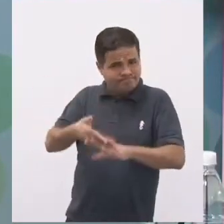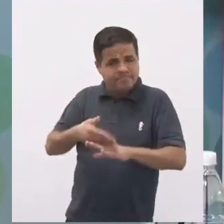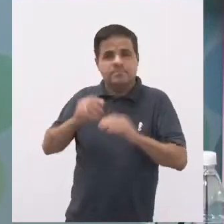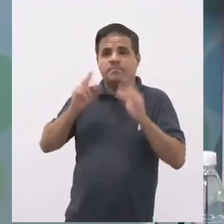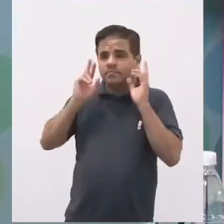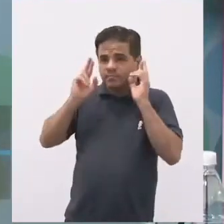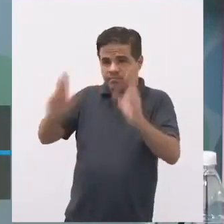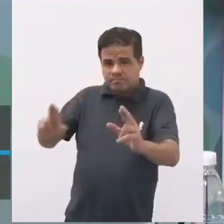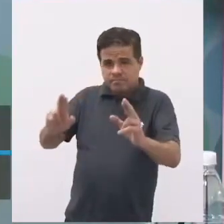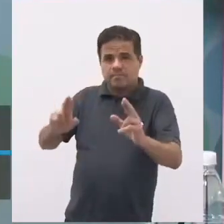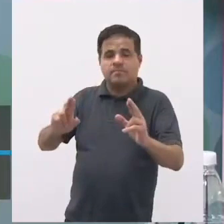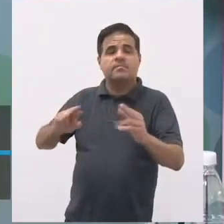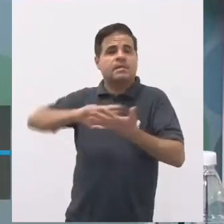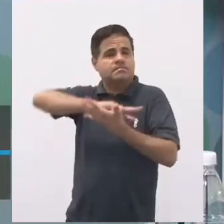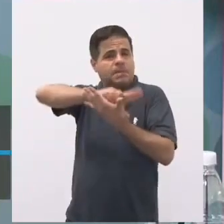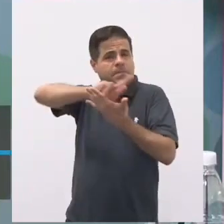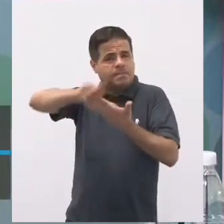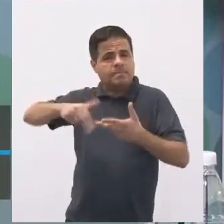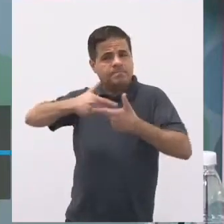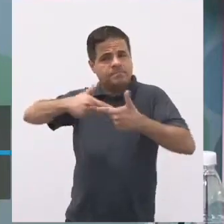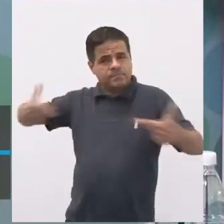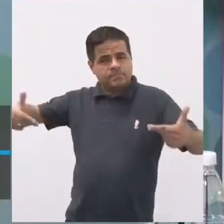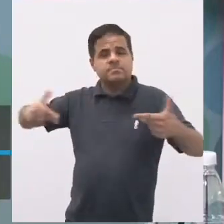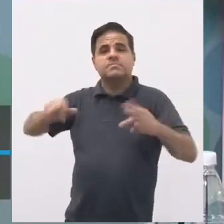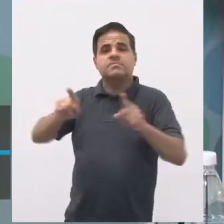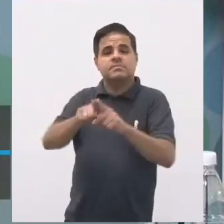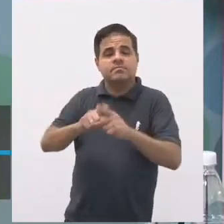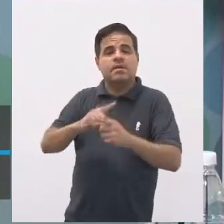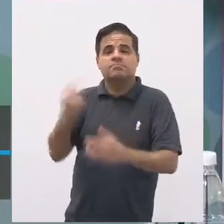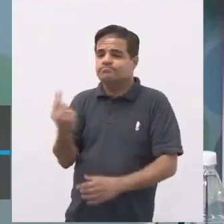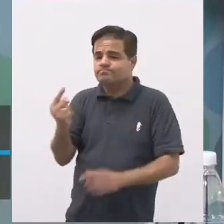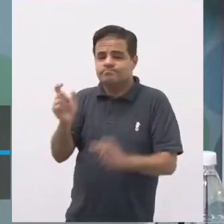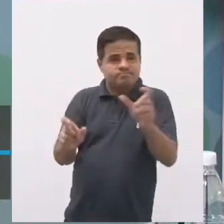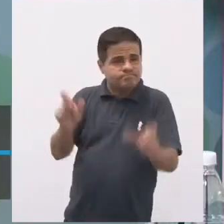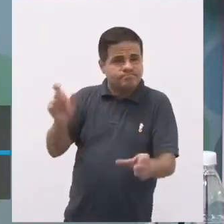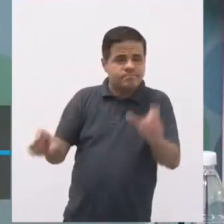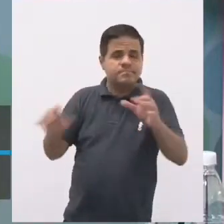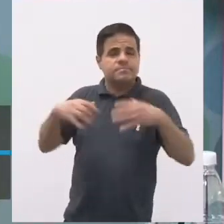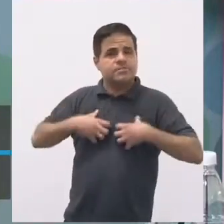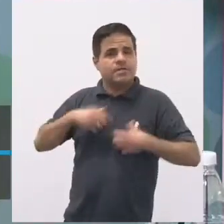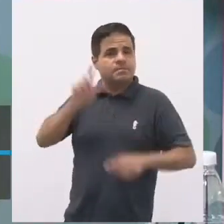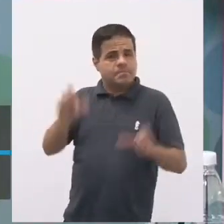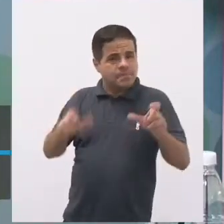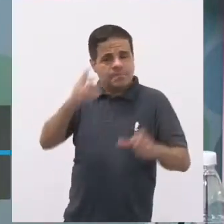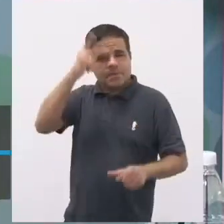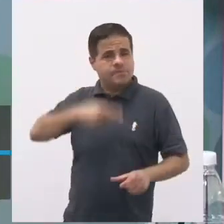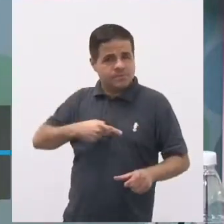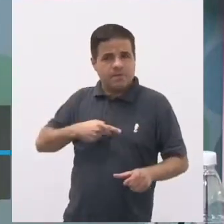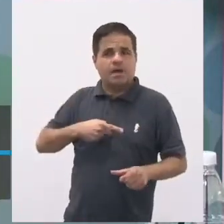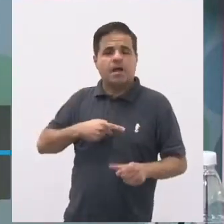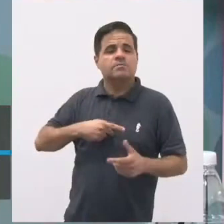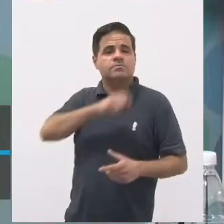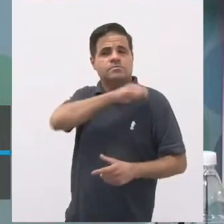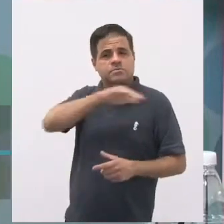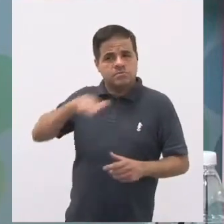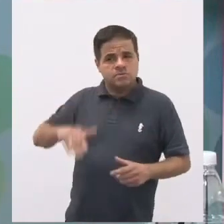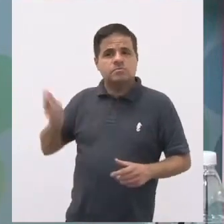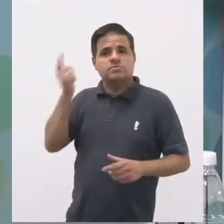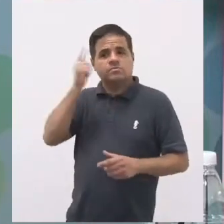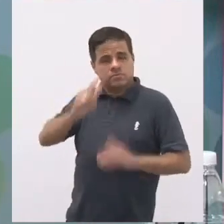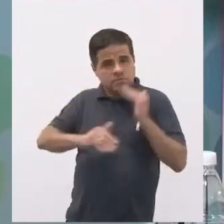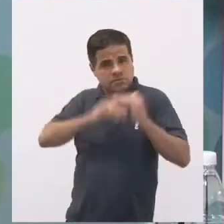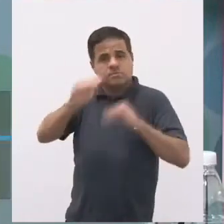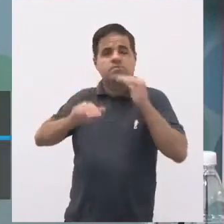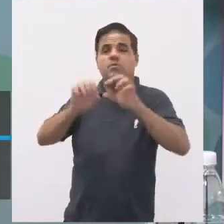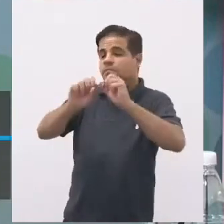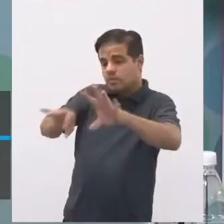respeitando a pluralidade, a diversidade e a singularidade dos nossos estudantes. Então, para que a gente consiga desenvolver, de fato,